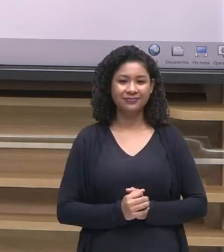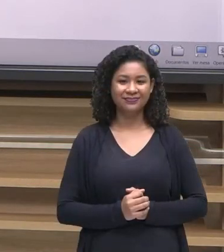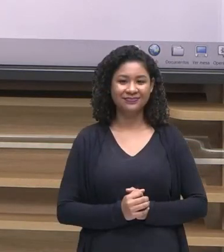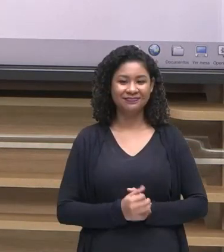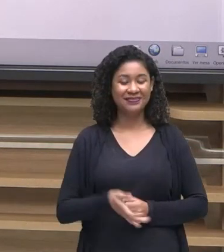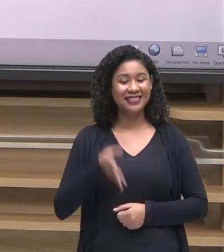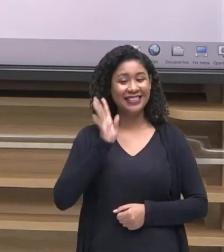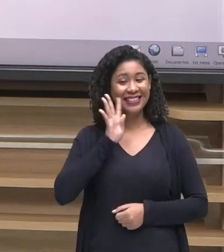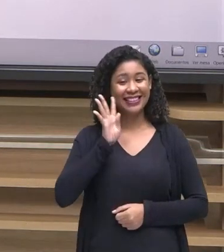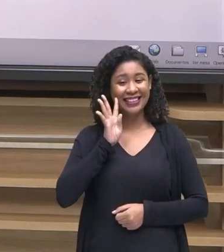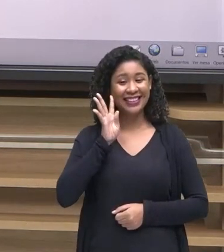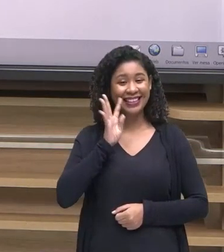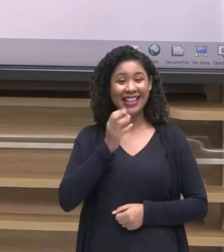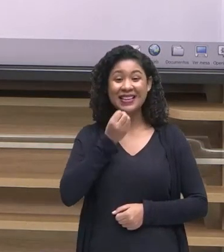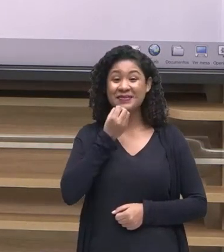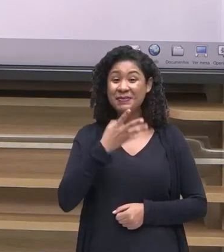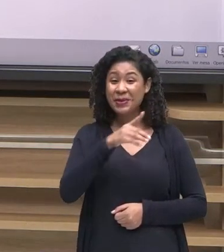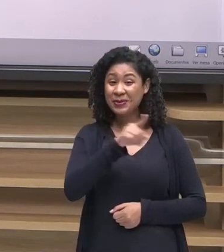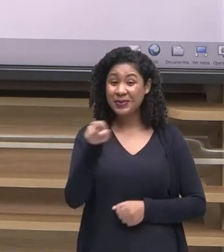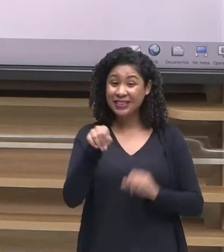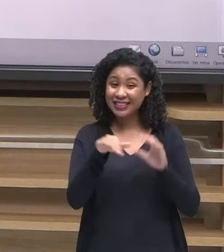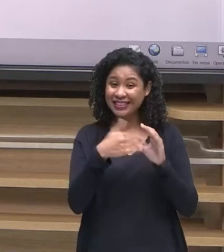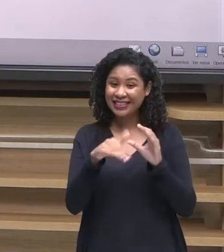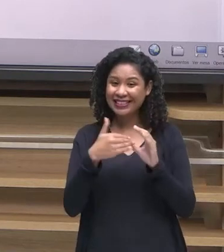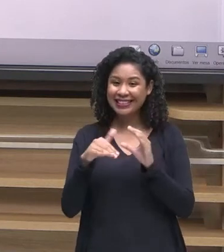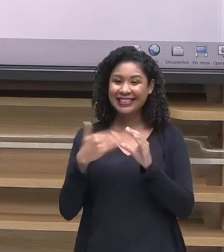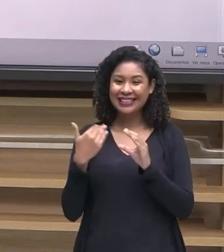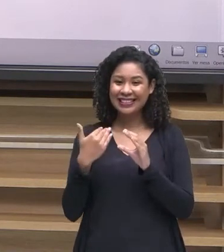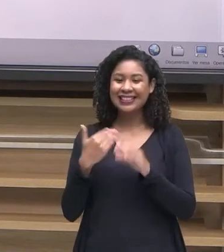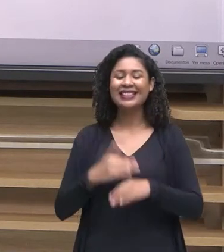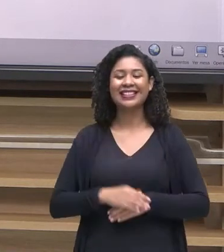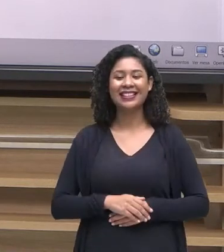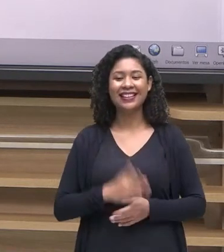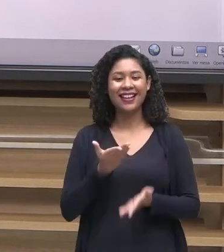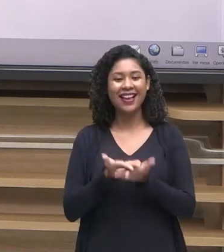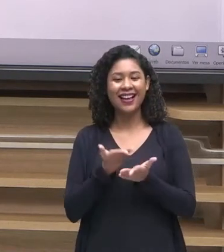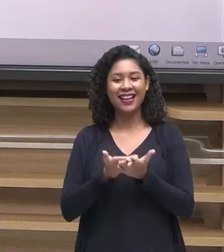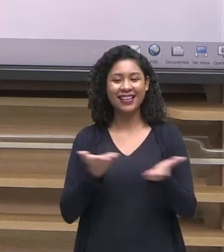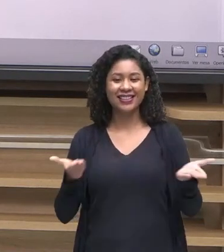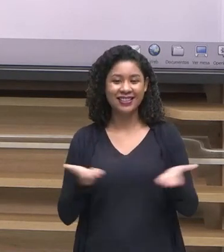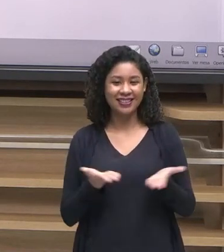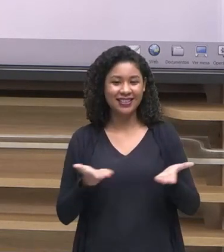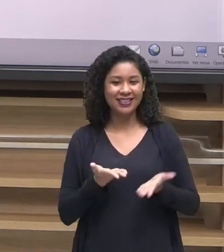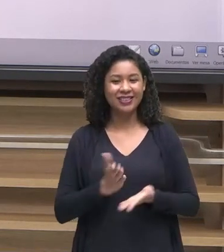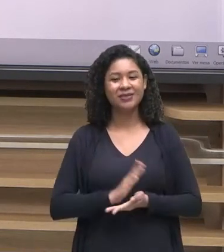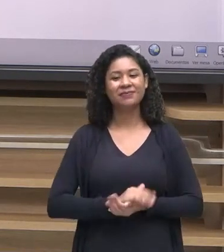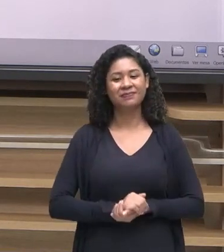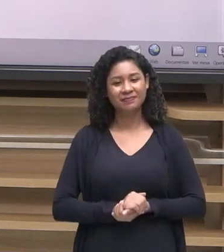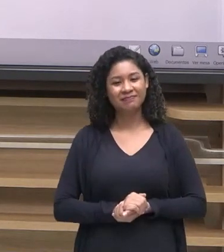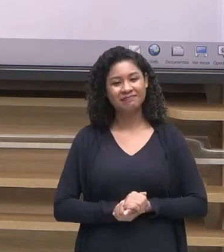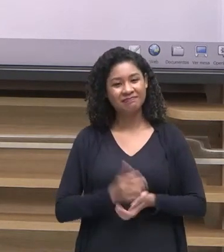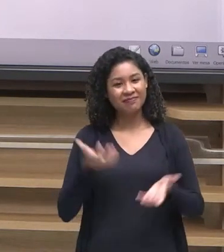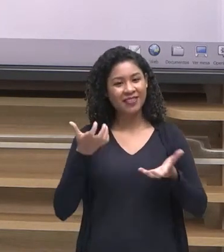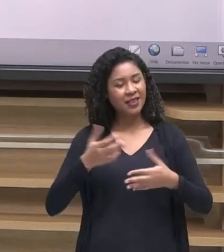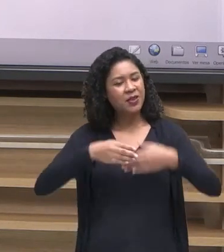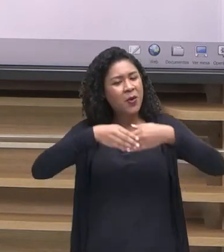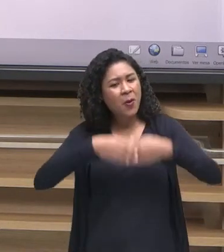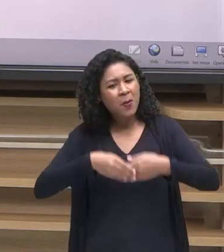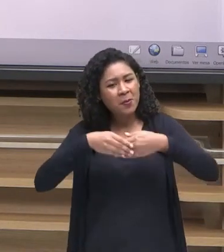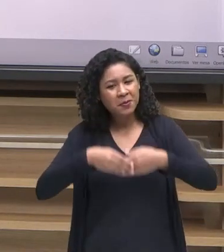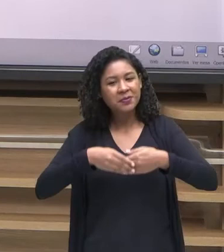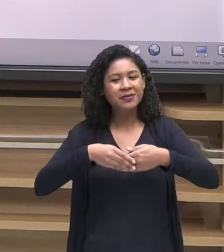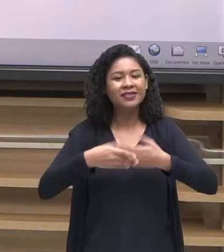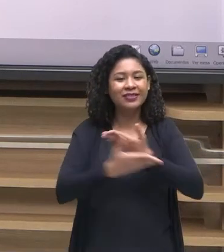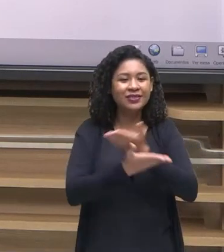Que legal, que bom que você está participando conosco, nossa aula de hoje. Quero dar uma grande saudação aos